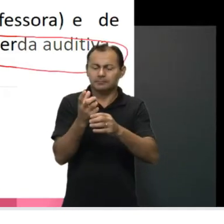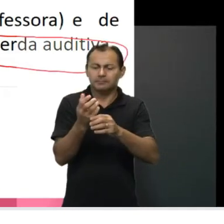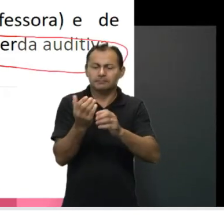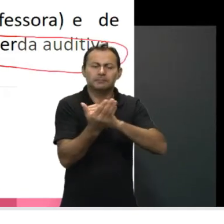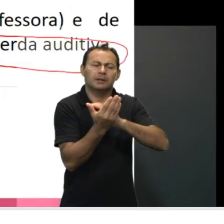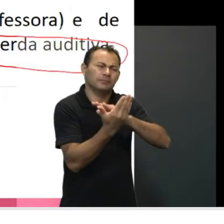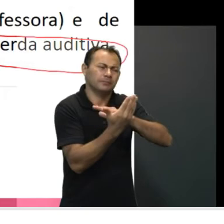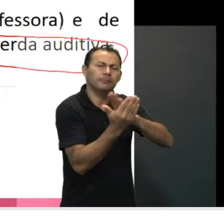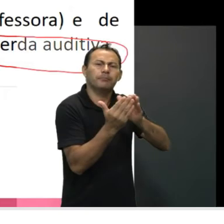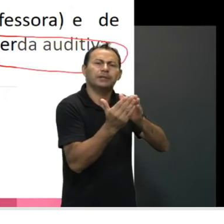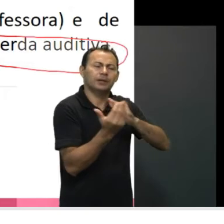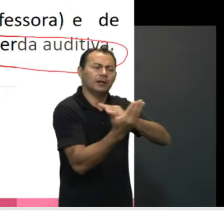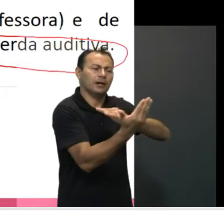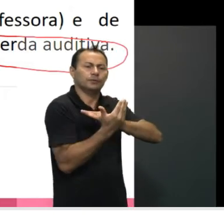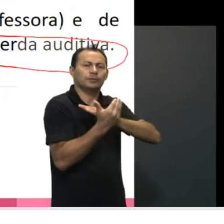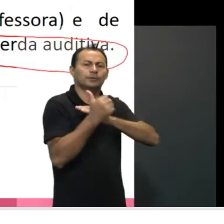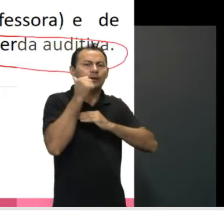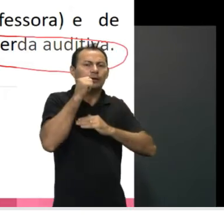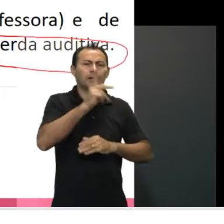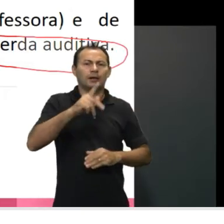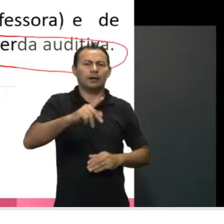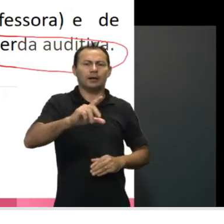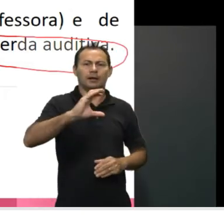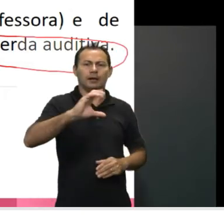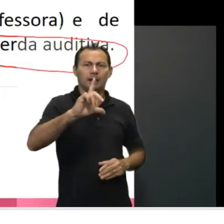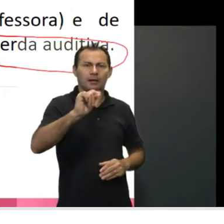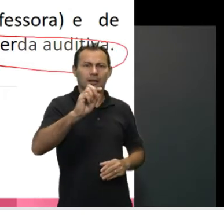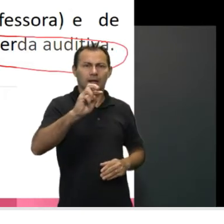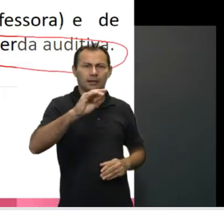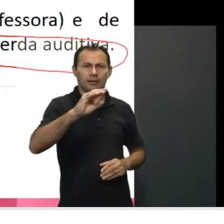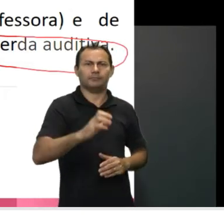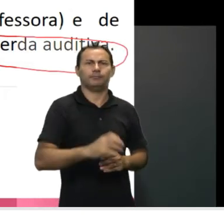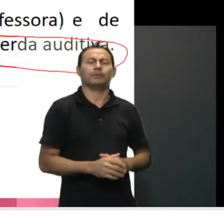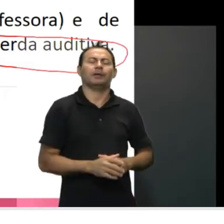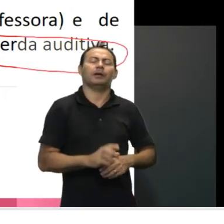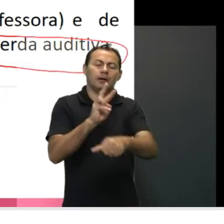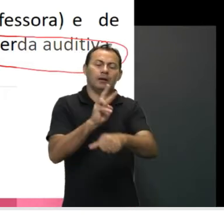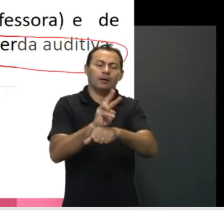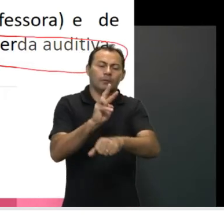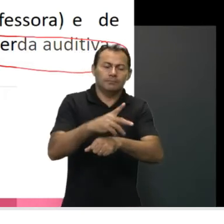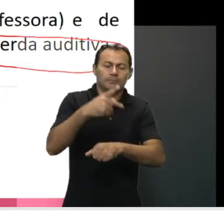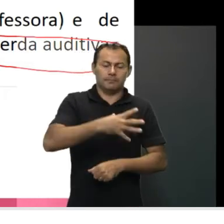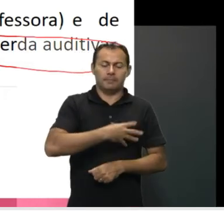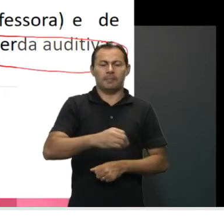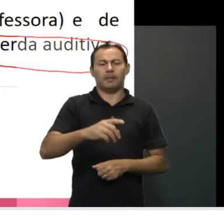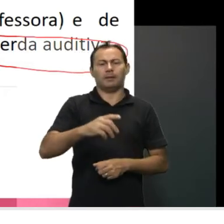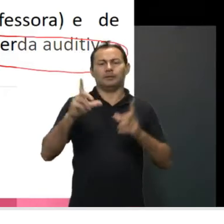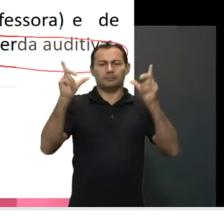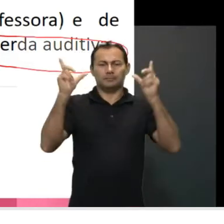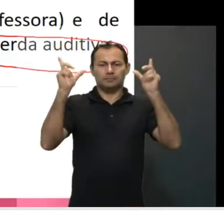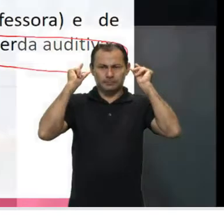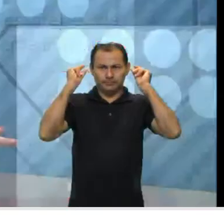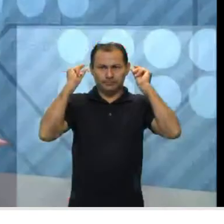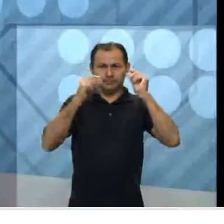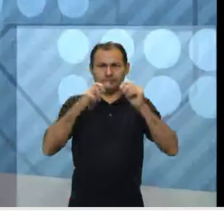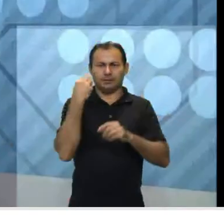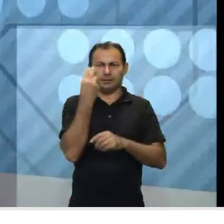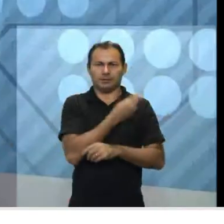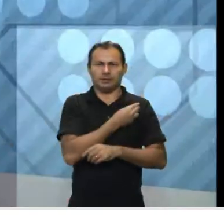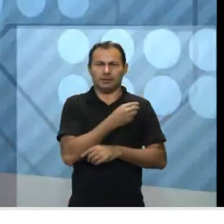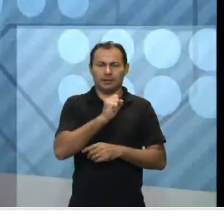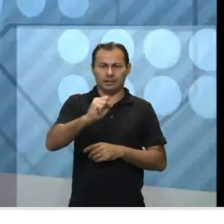suas dúvidas em relação então aos cuidados com o seu filho que tem perda auditiva. Então essa é a nossa situação